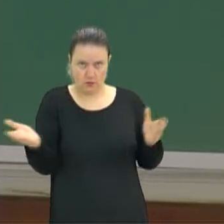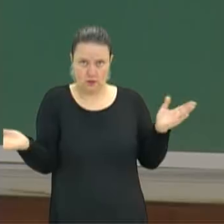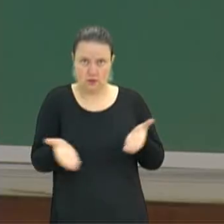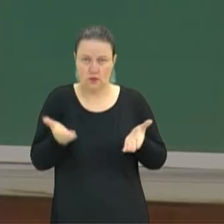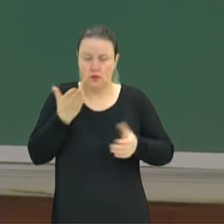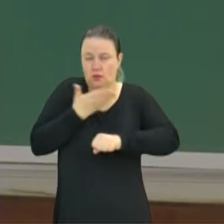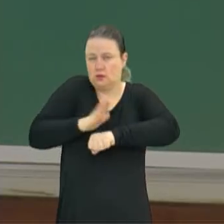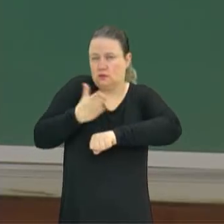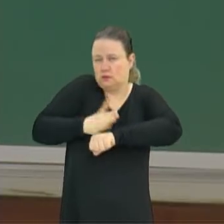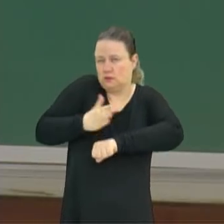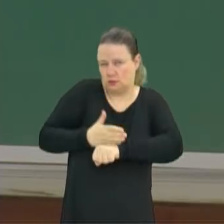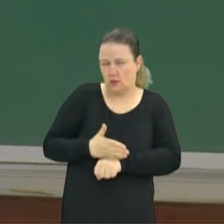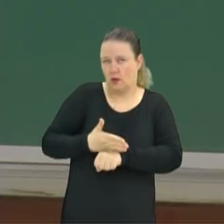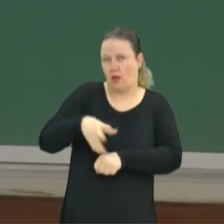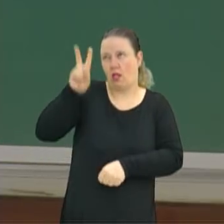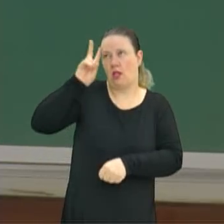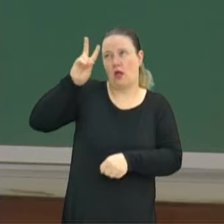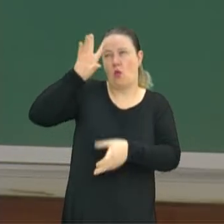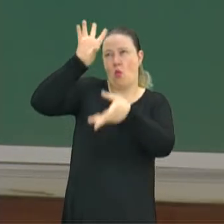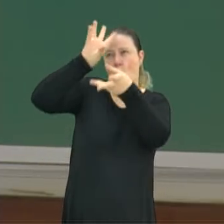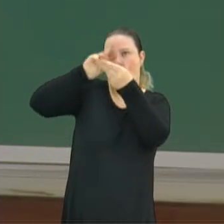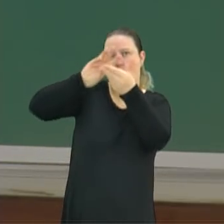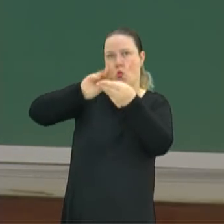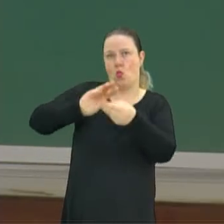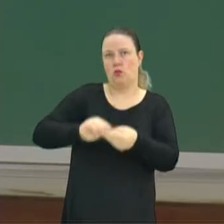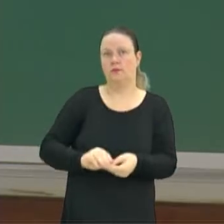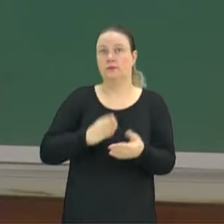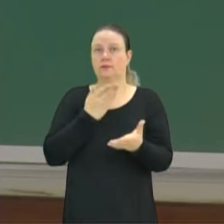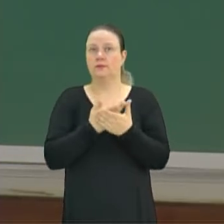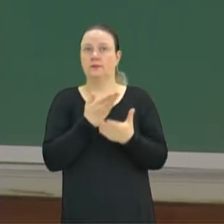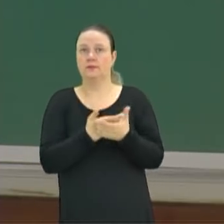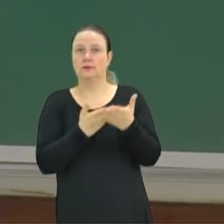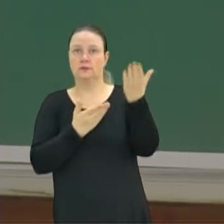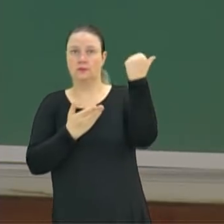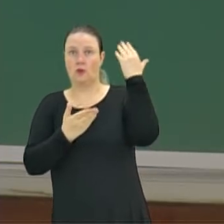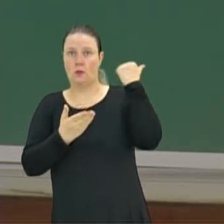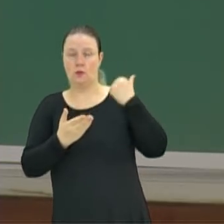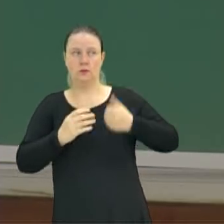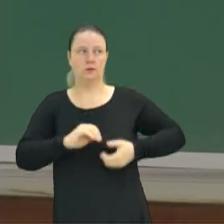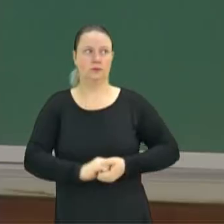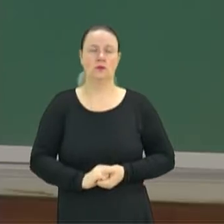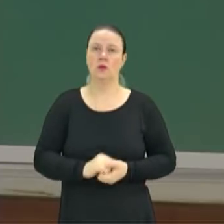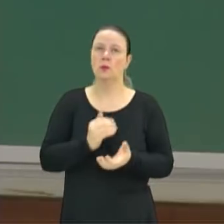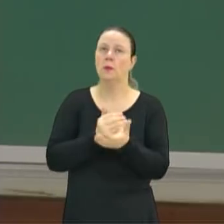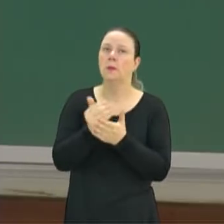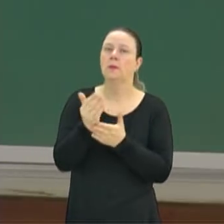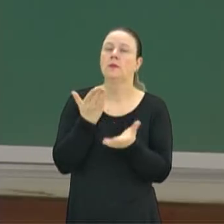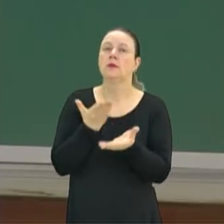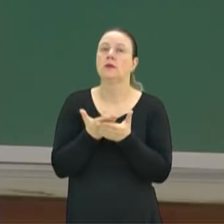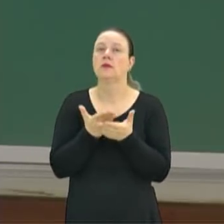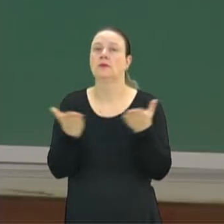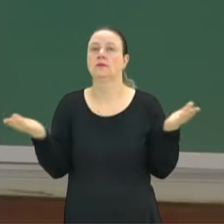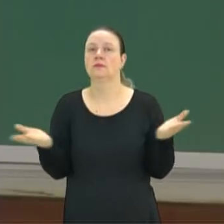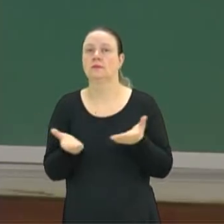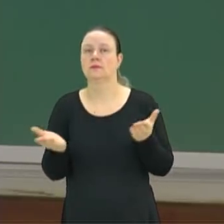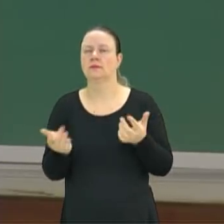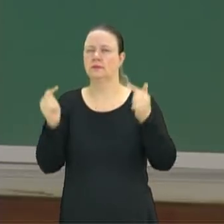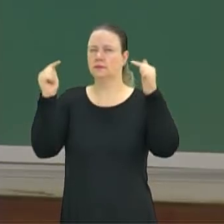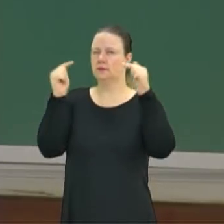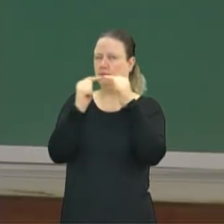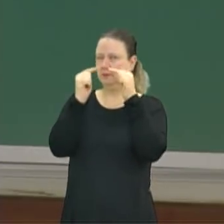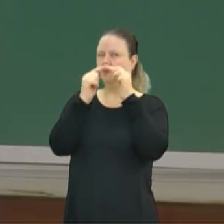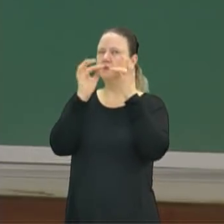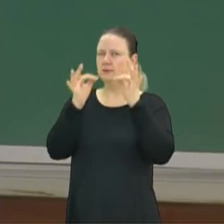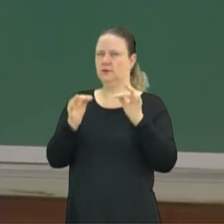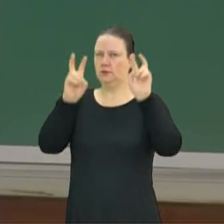ele, porque daí a gente já relembra o que a gente falou na aula passada, para a gente começar a aula de hoje, que tem tudo a ver com esse assunto também,